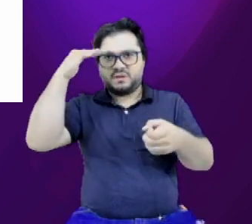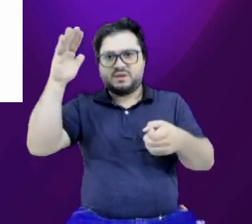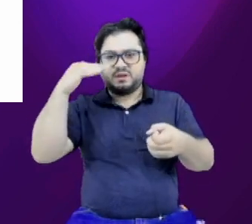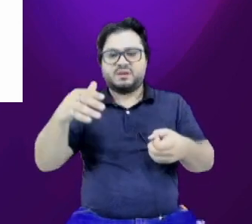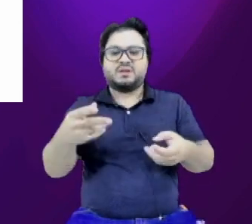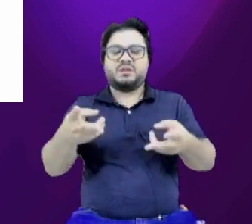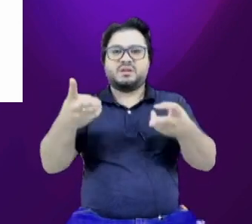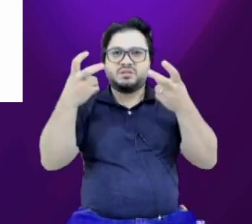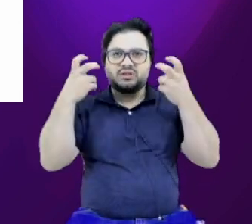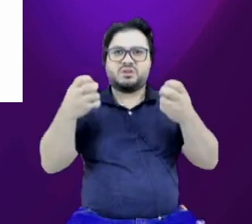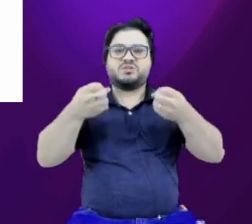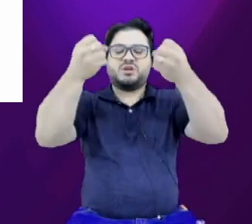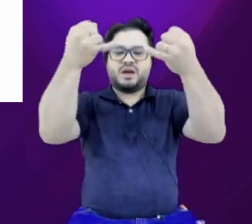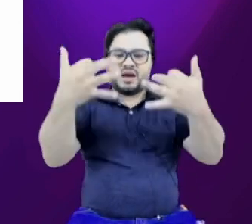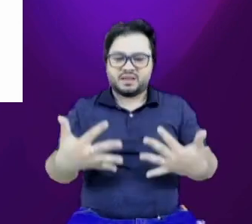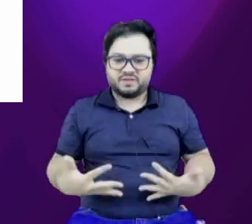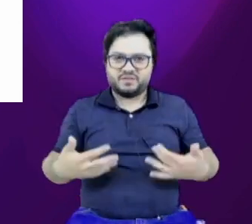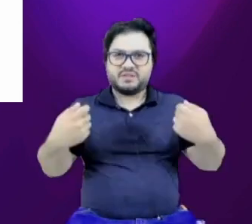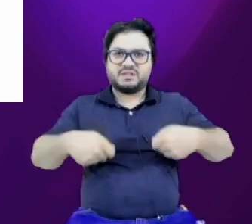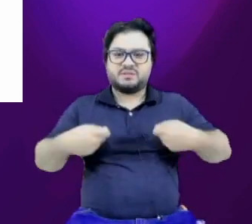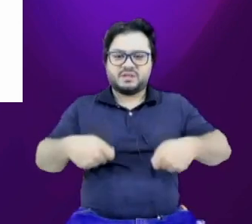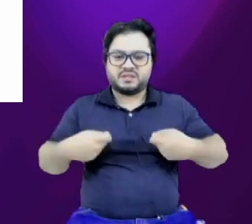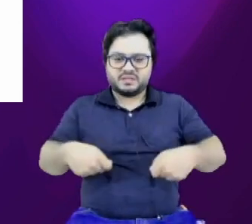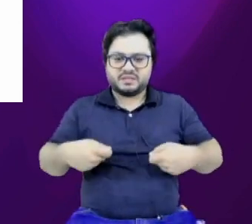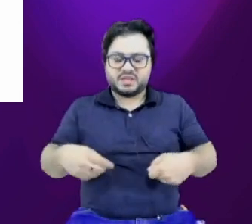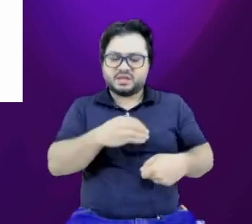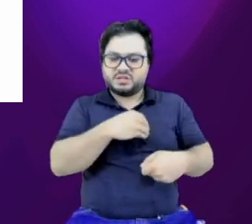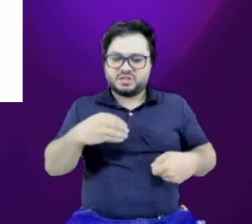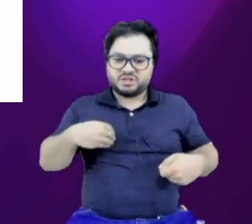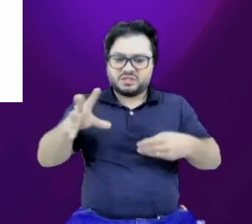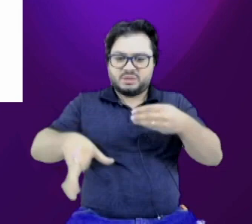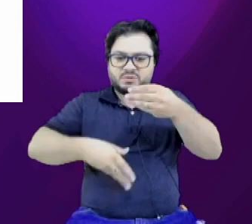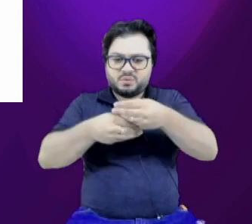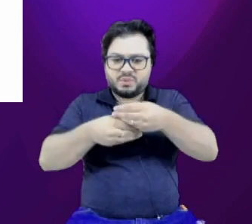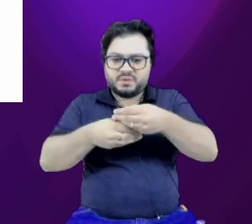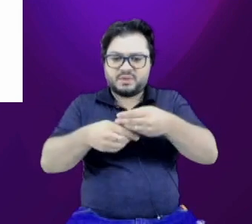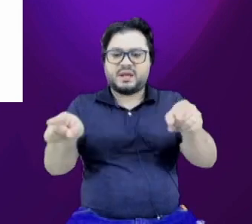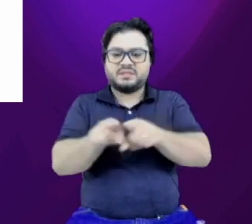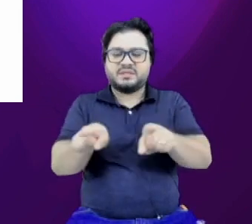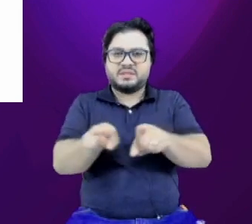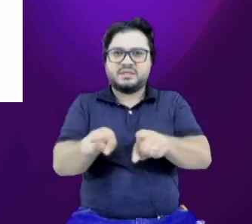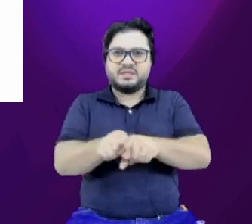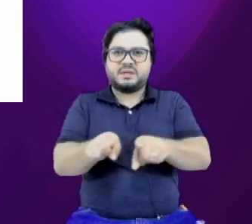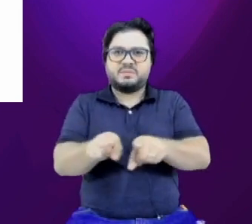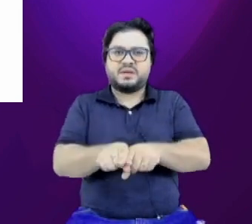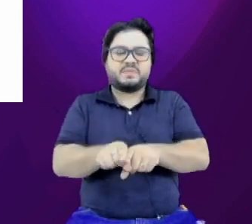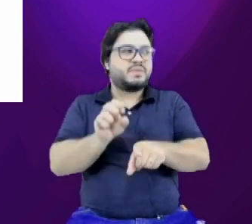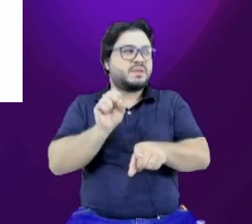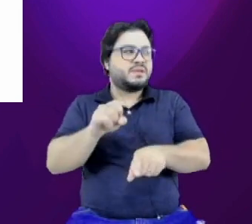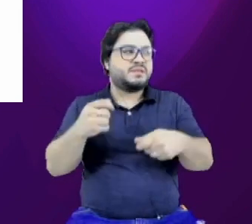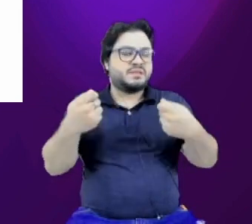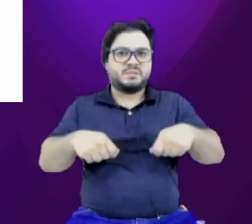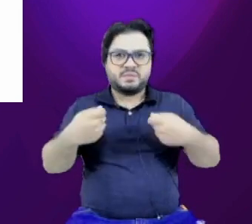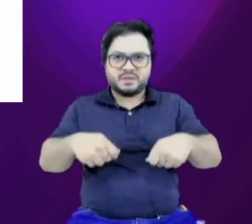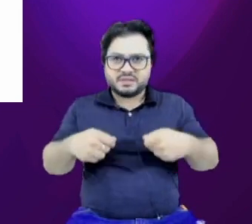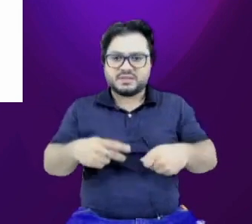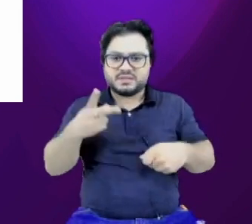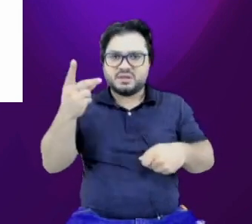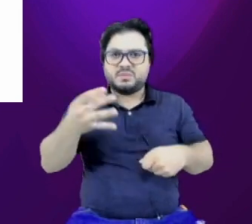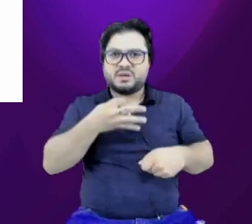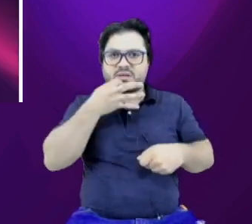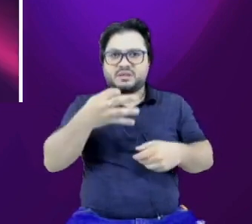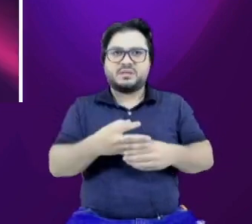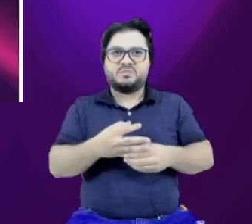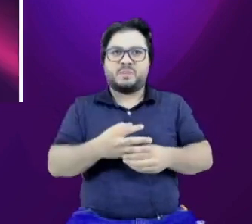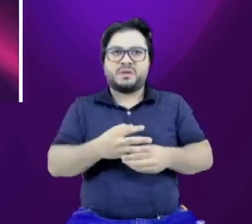diagnóstico, a definição da necessidade de exames complementares e também, se for preciso, uma segunda opinião.